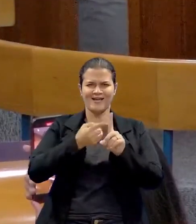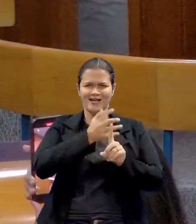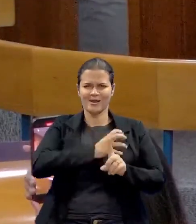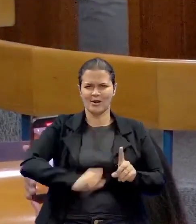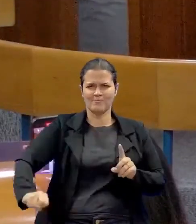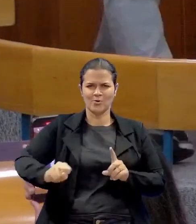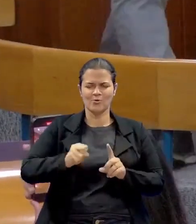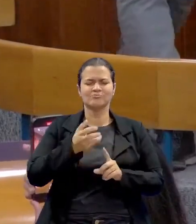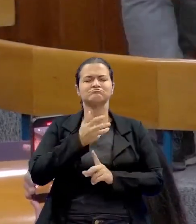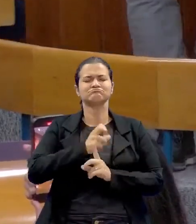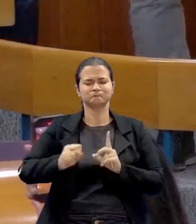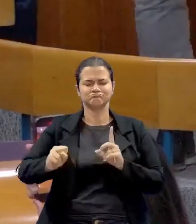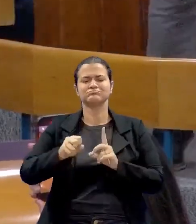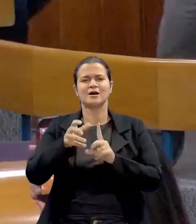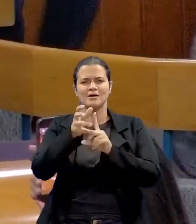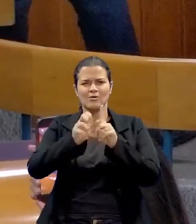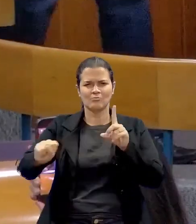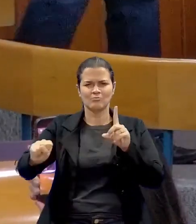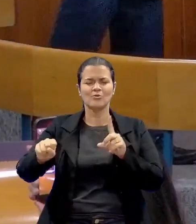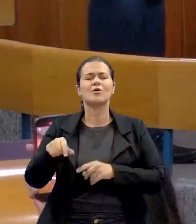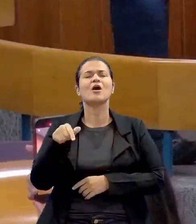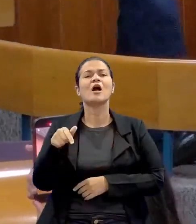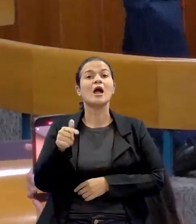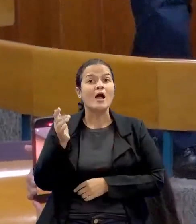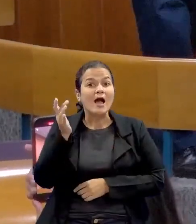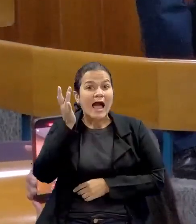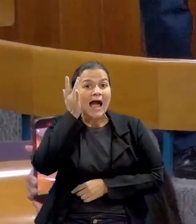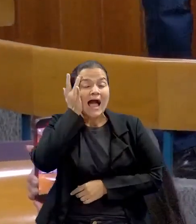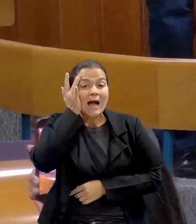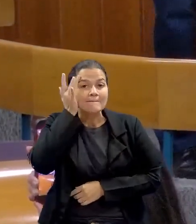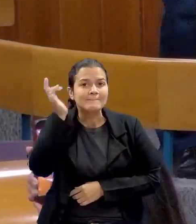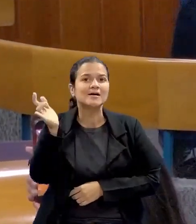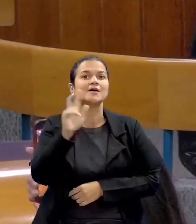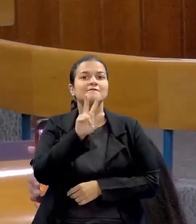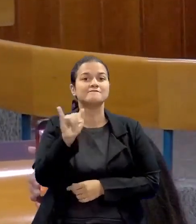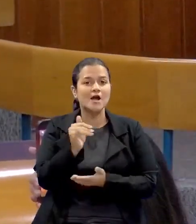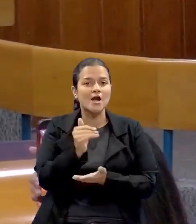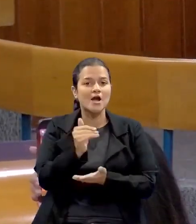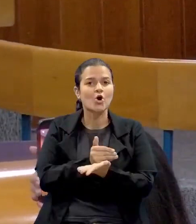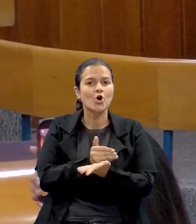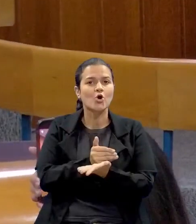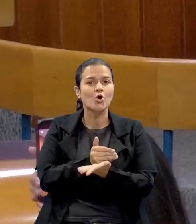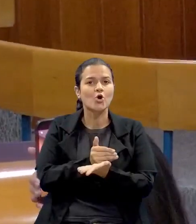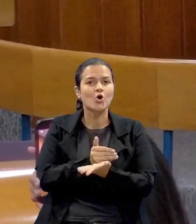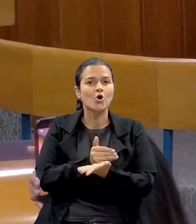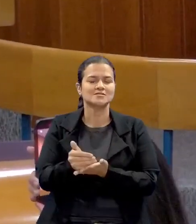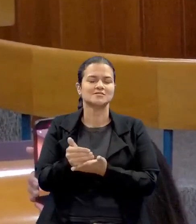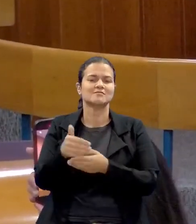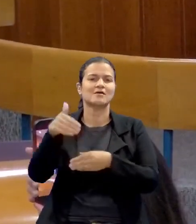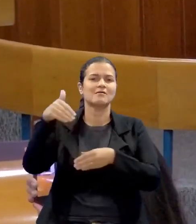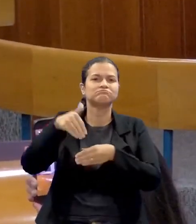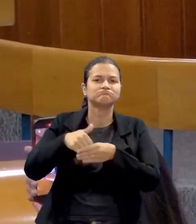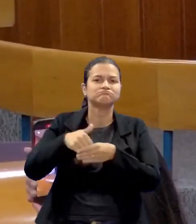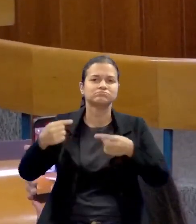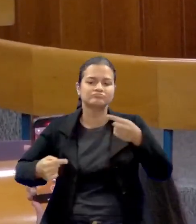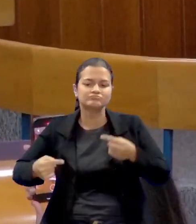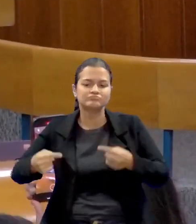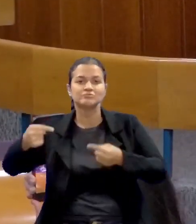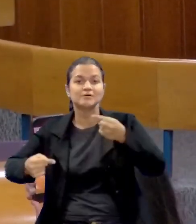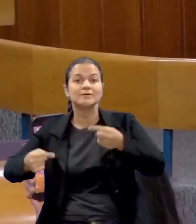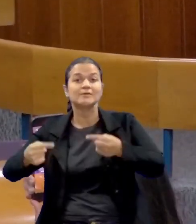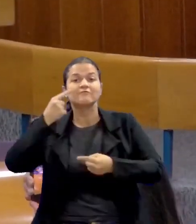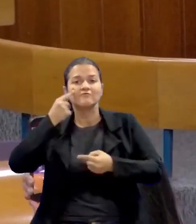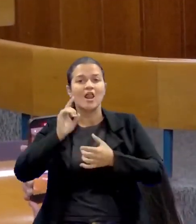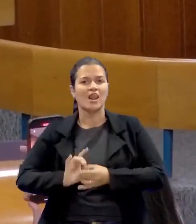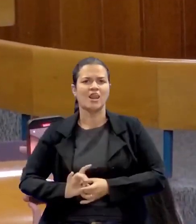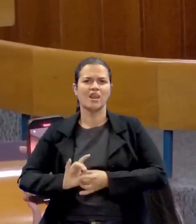Legalização do aborto. E amanhã inicia o processo do debate para a